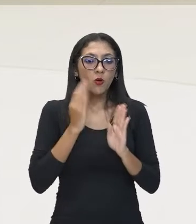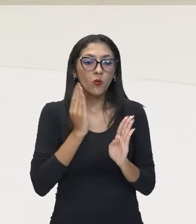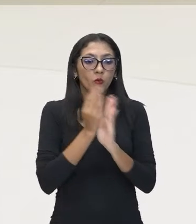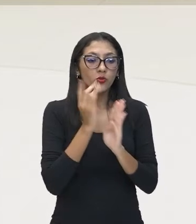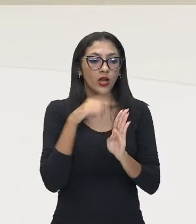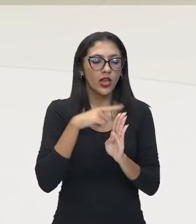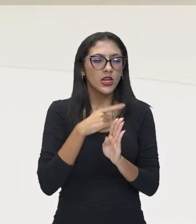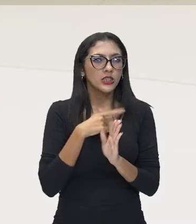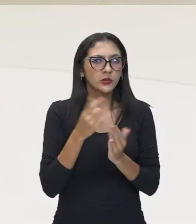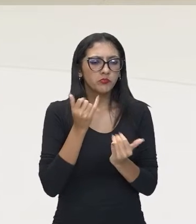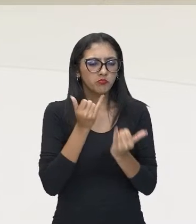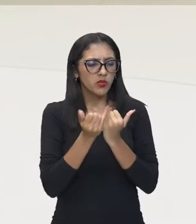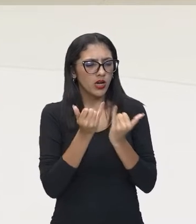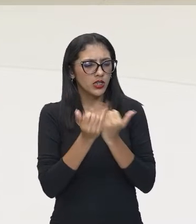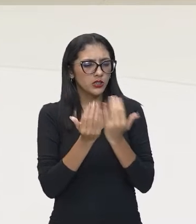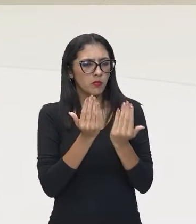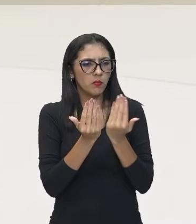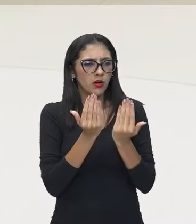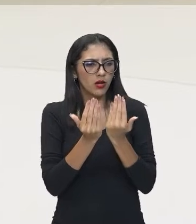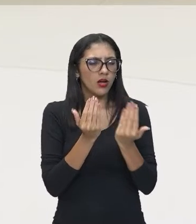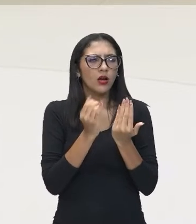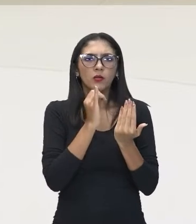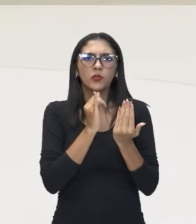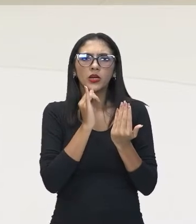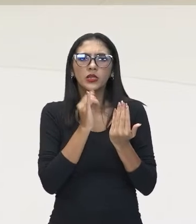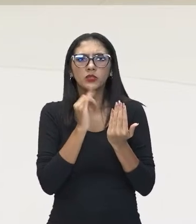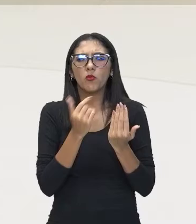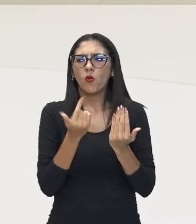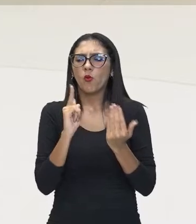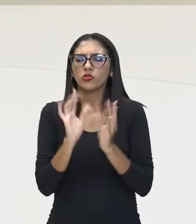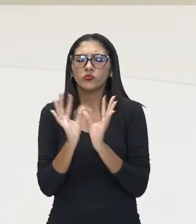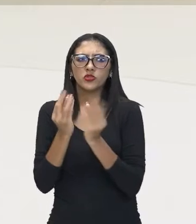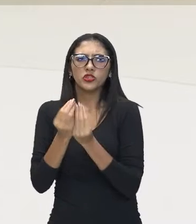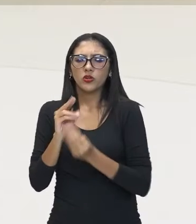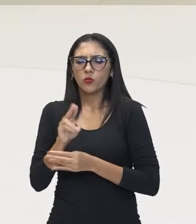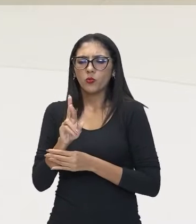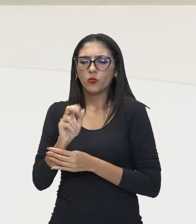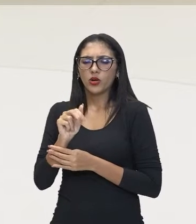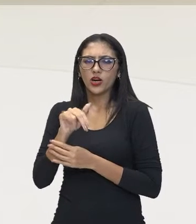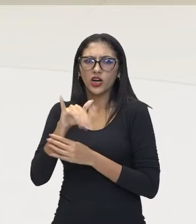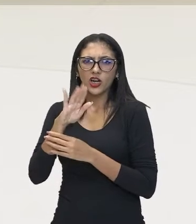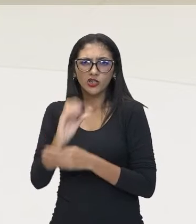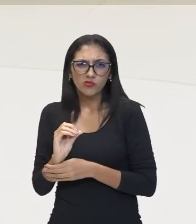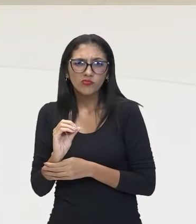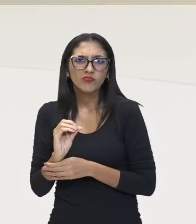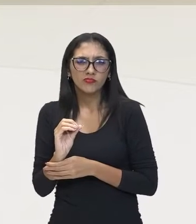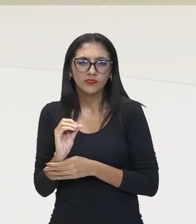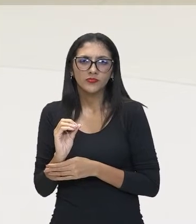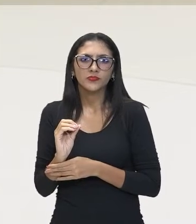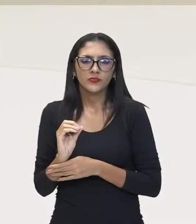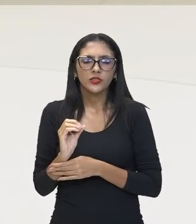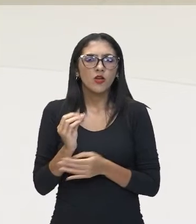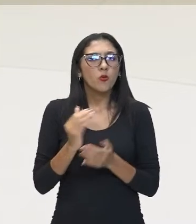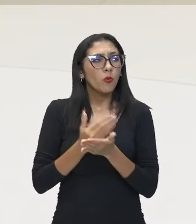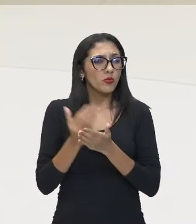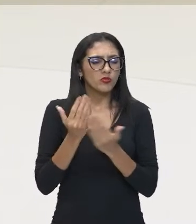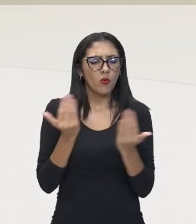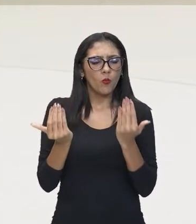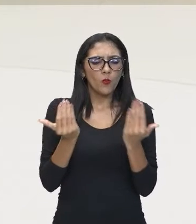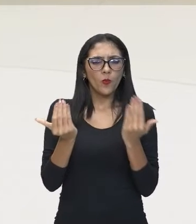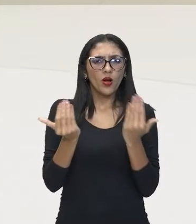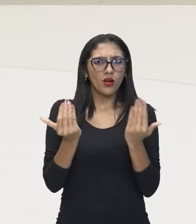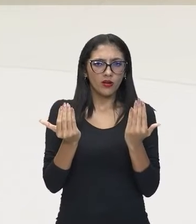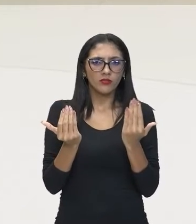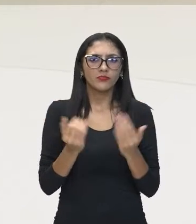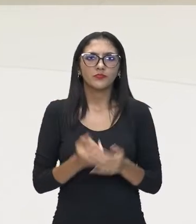raios semelhantes aos sais de urânio, tá? Então, ela começou a fazer essa comparação entre esses 2 elementos. Foi ela